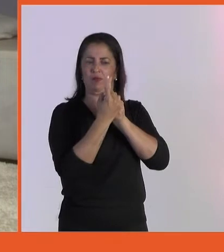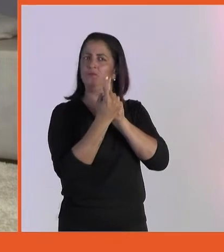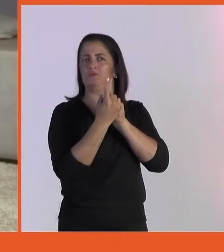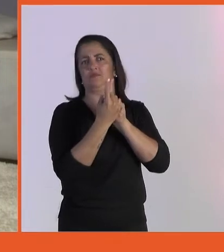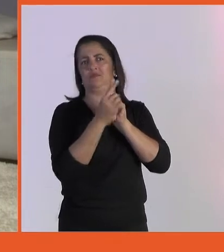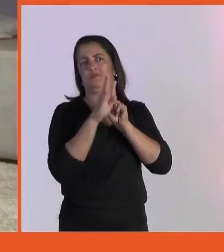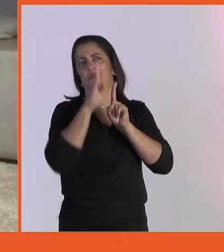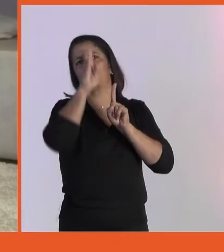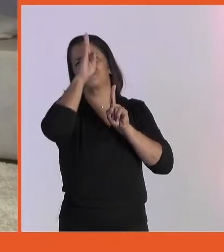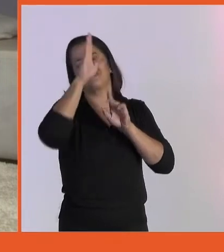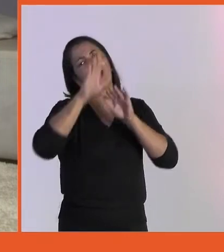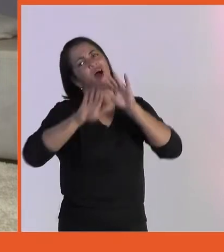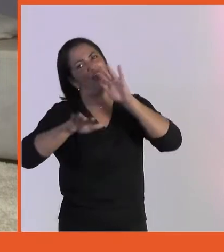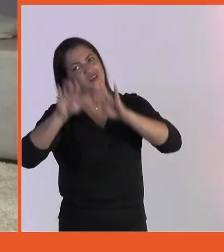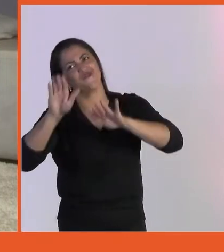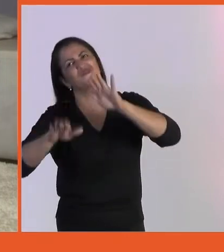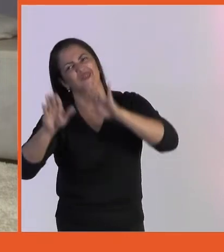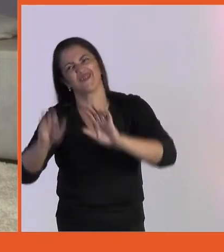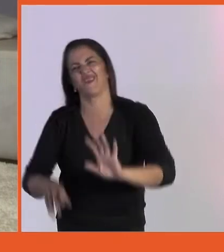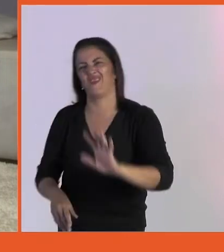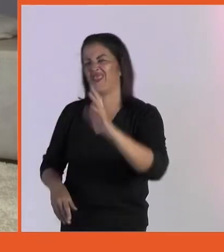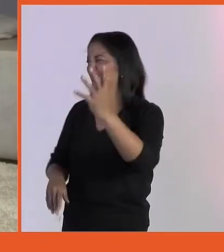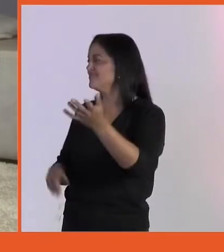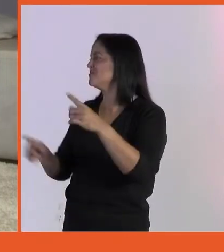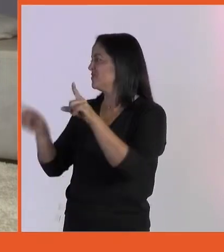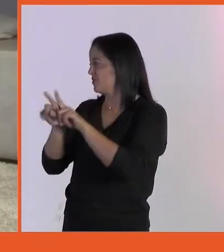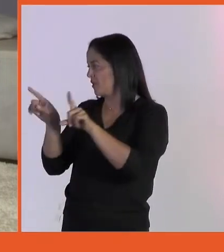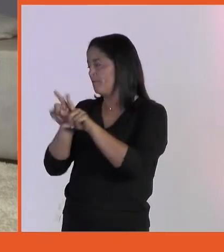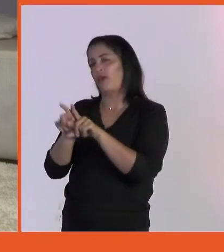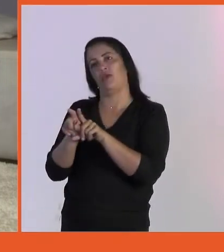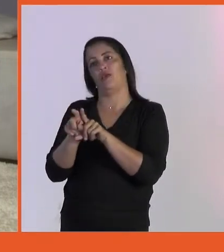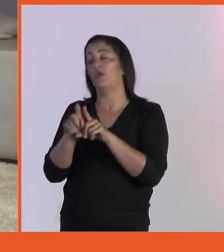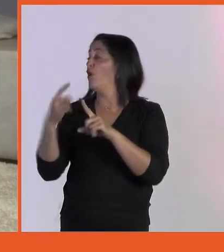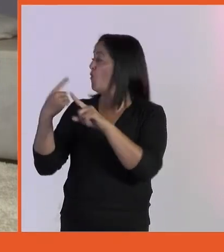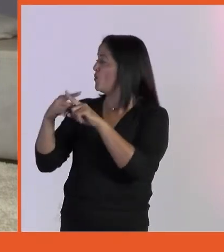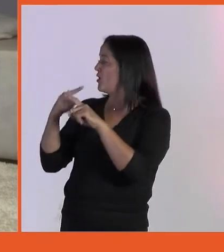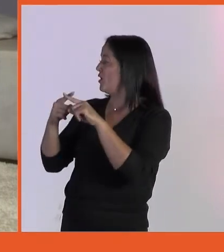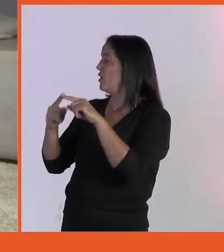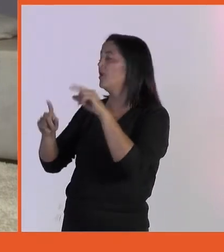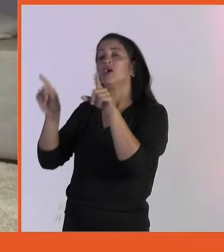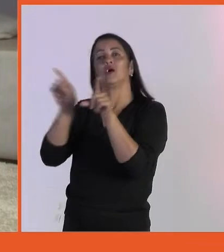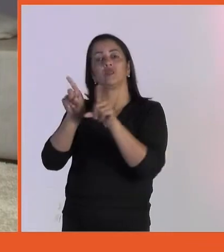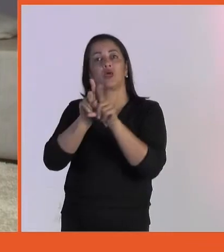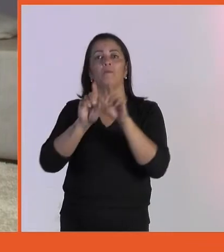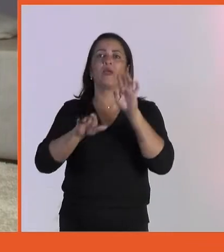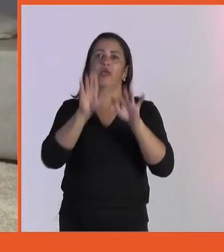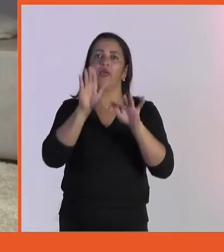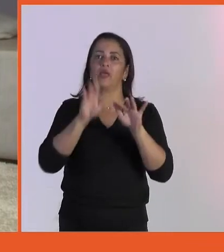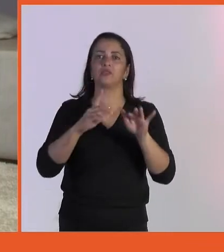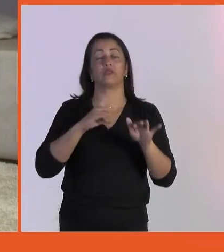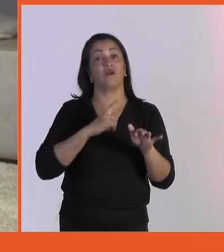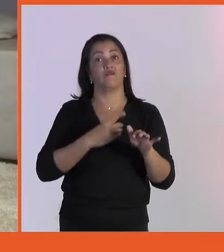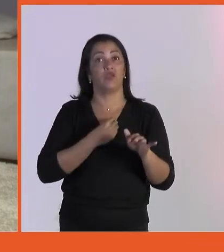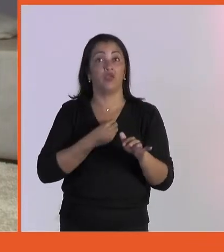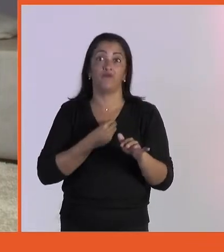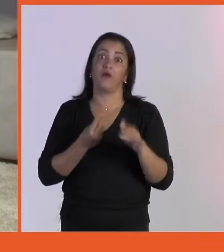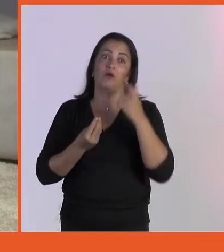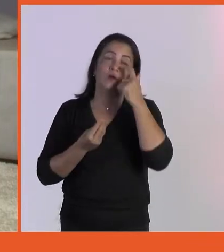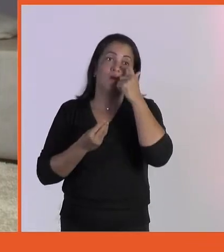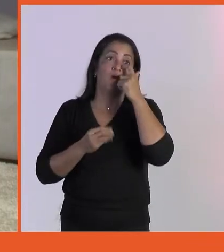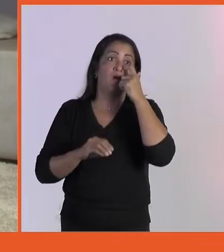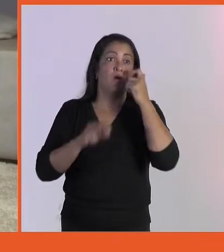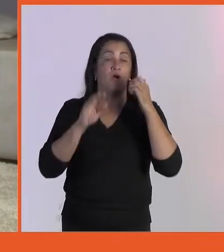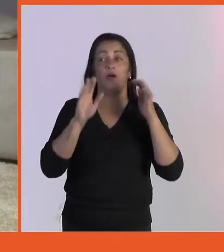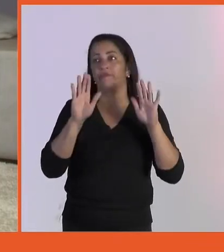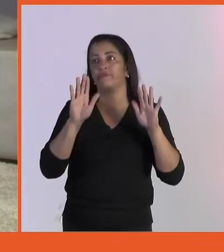Ah, eu acho que acontece também, né? Acho que acontece. Principalmente depois da pandemia, obviamente. O ano da pandemia pra gente foi um